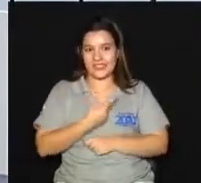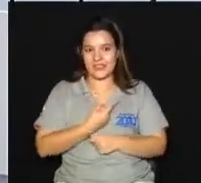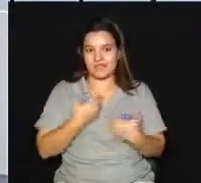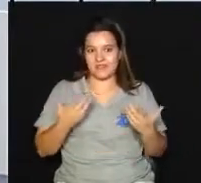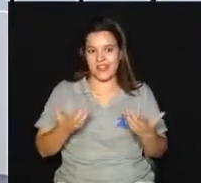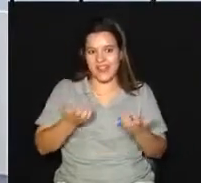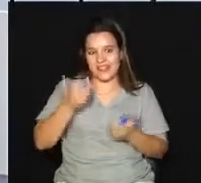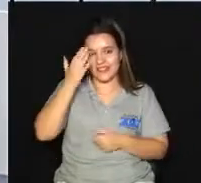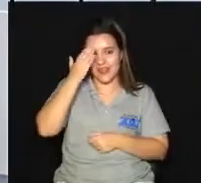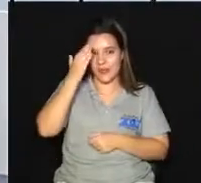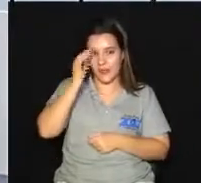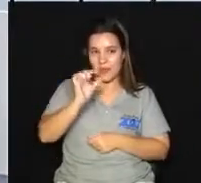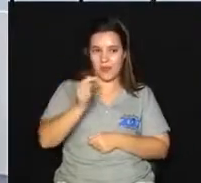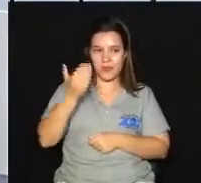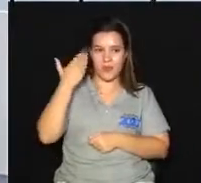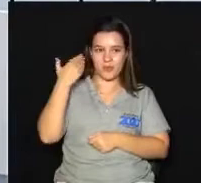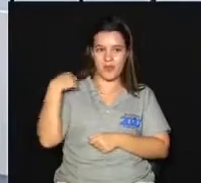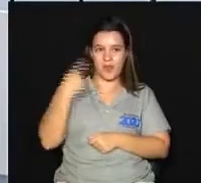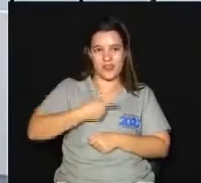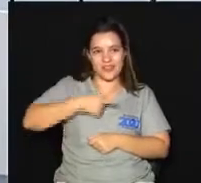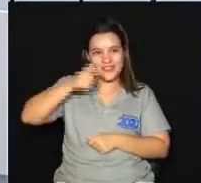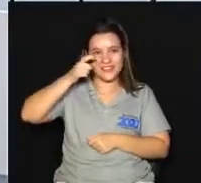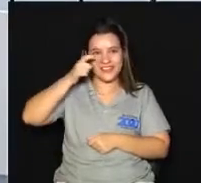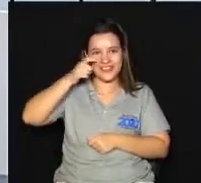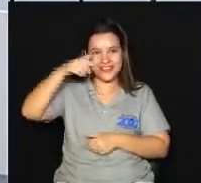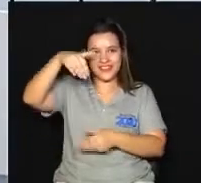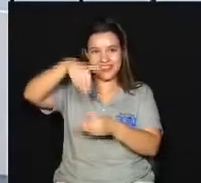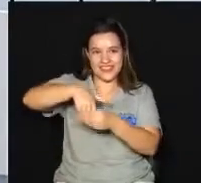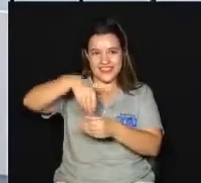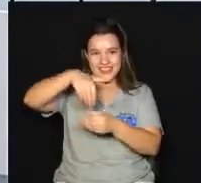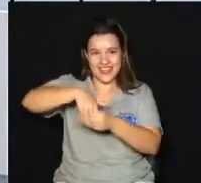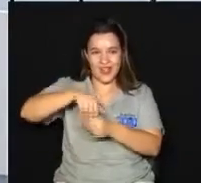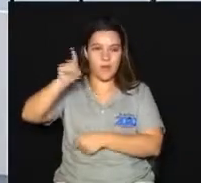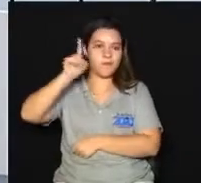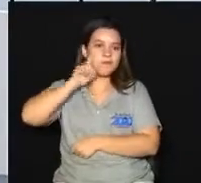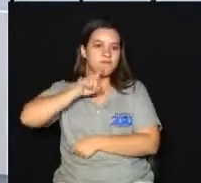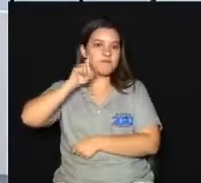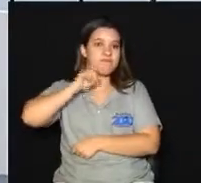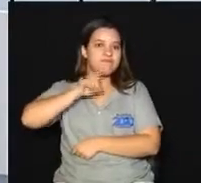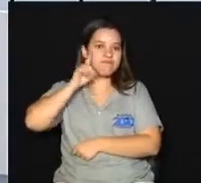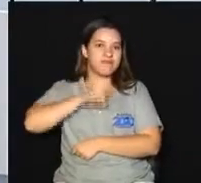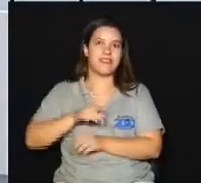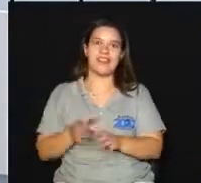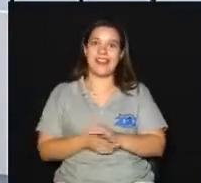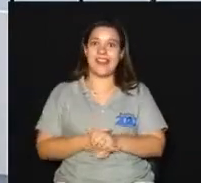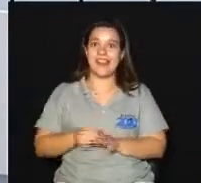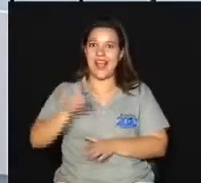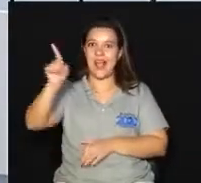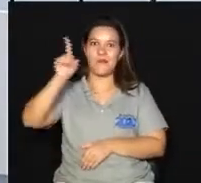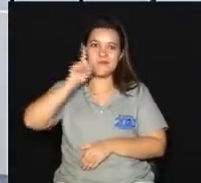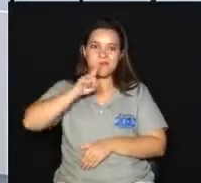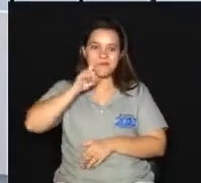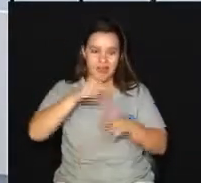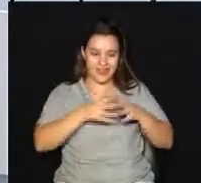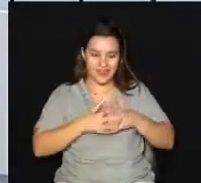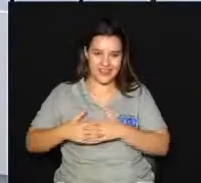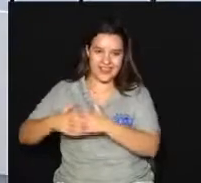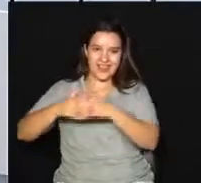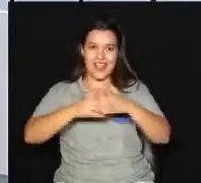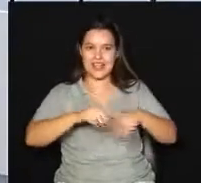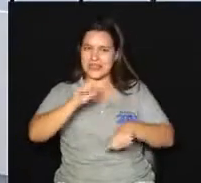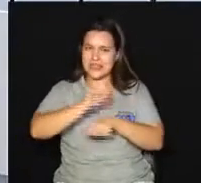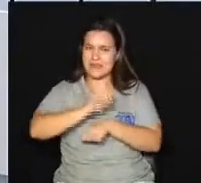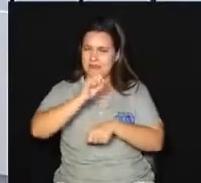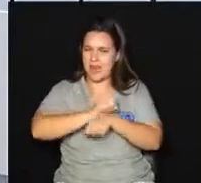expectativa, recentemente nós acompanhamos as eleições norte-americanas, né? E lá o tempo de espera foi